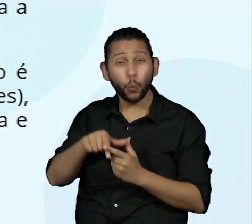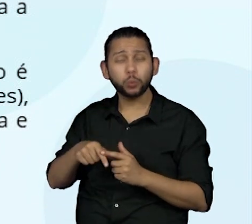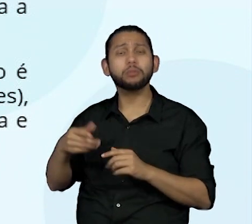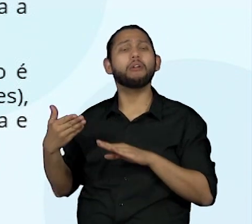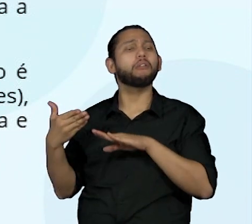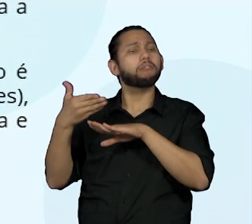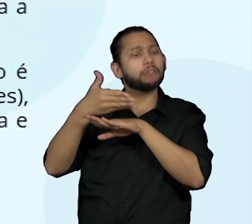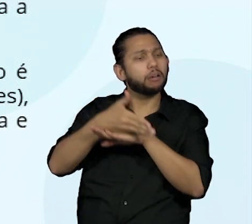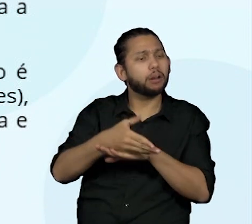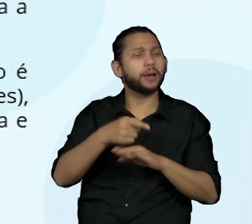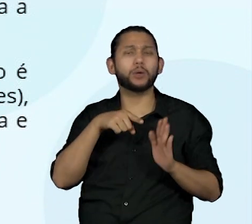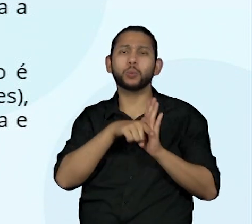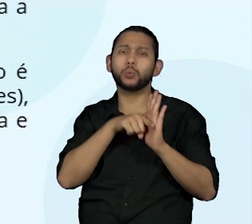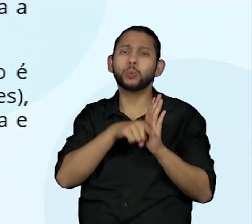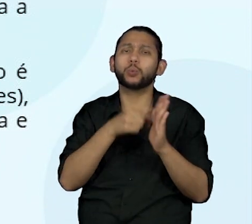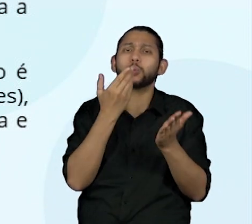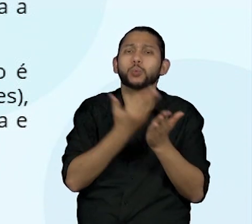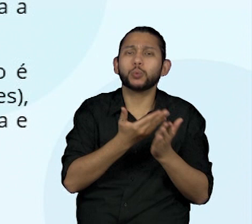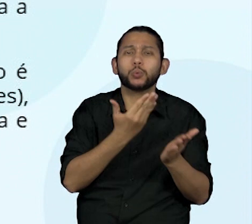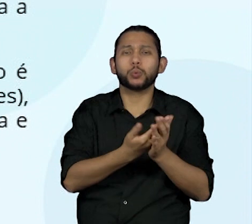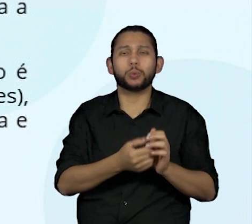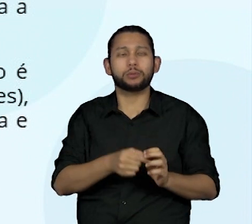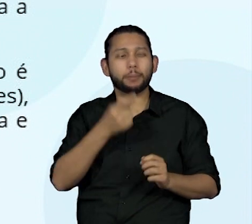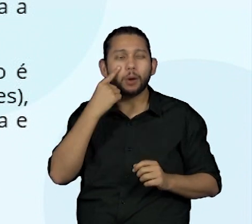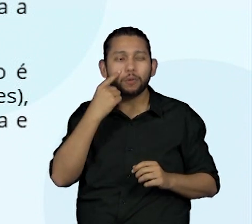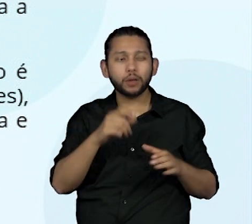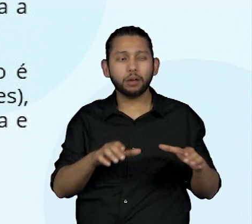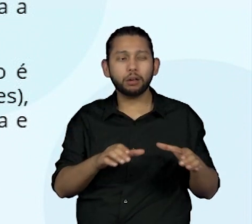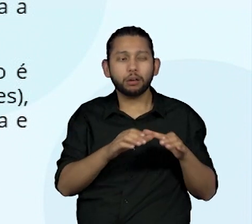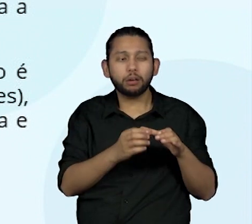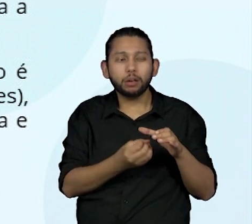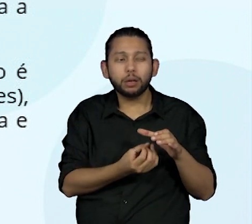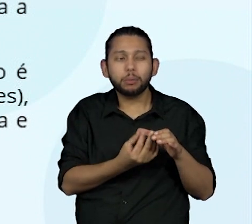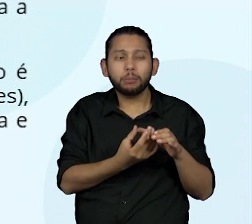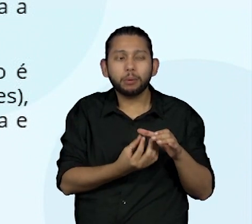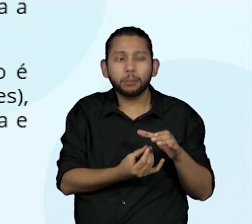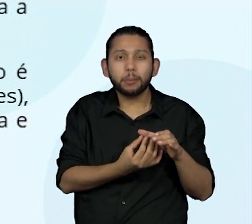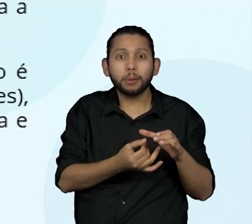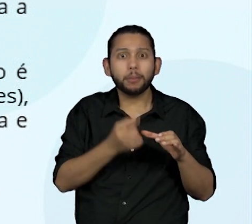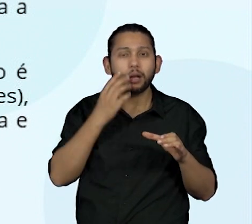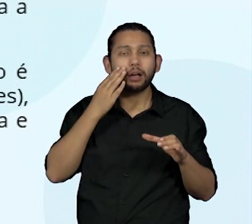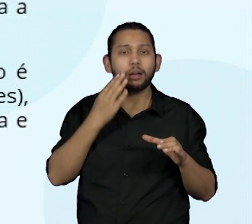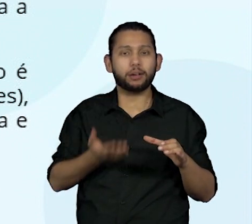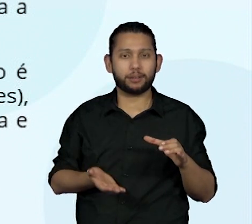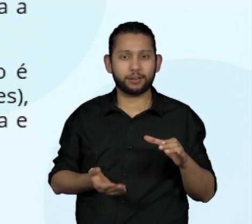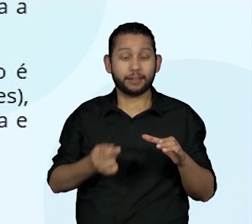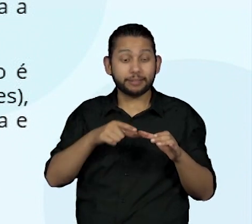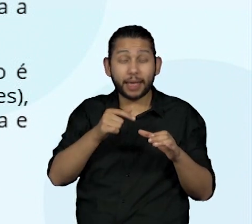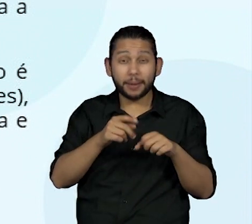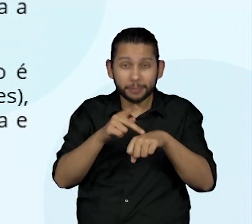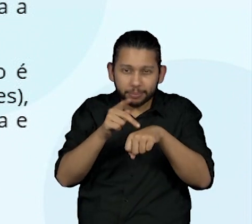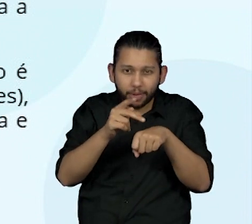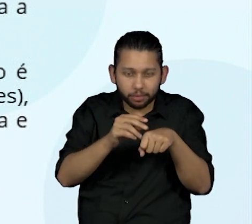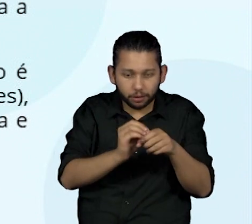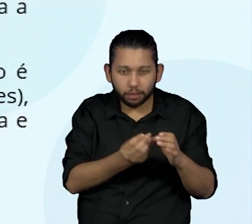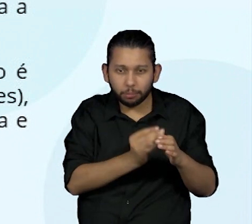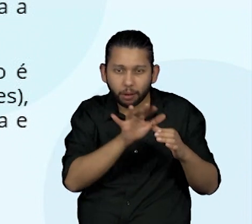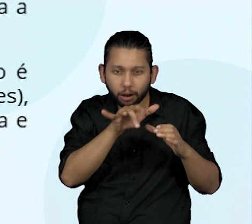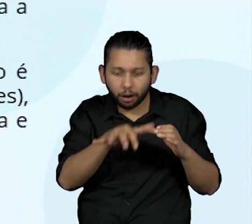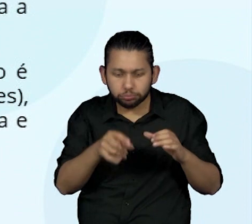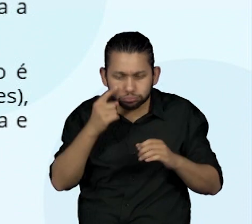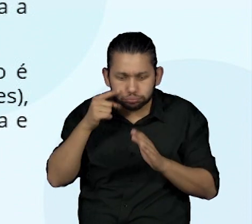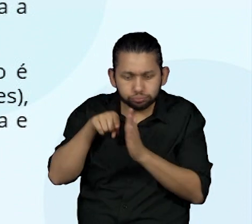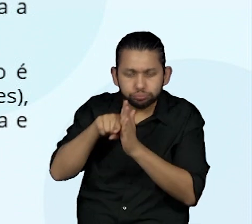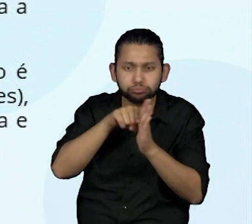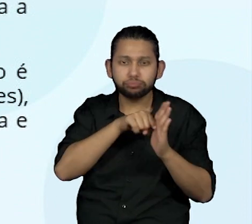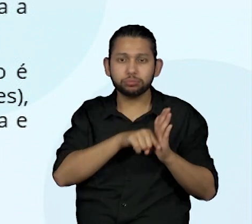Vesúvio, estudam as suas erupções, analisam as rochas que se formaram ali do magma, sai do vulcão, e eles têm todo